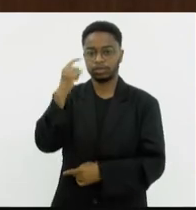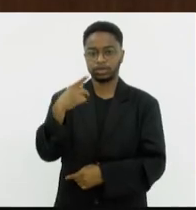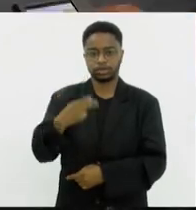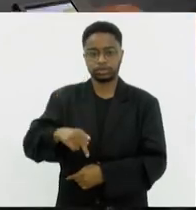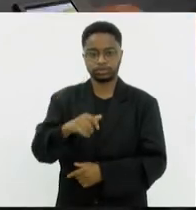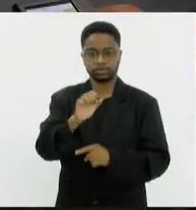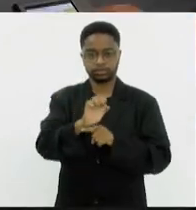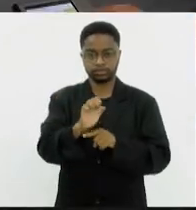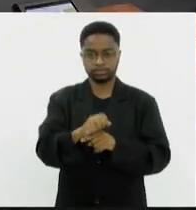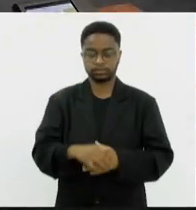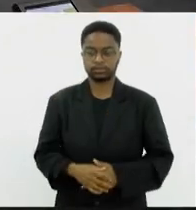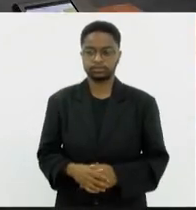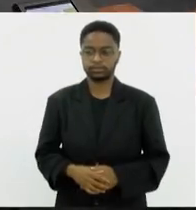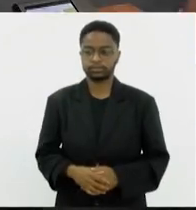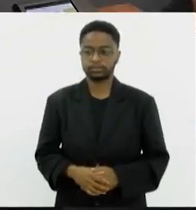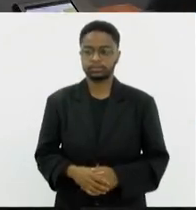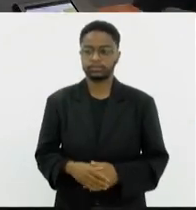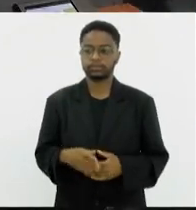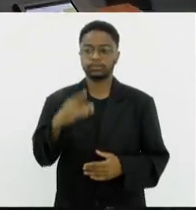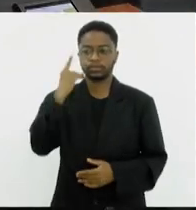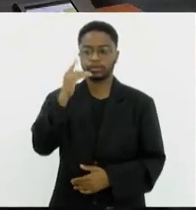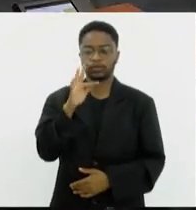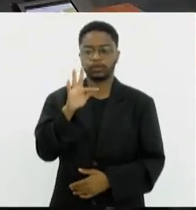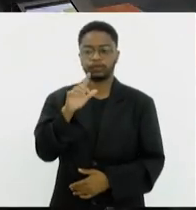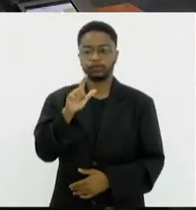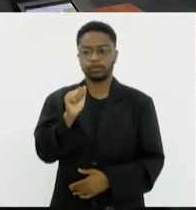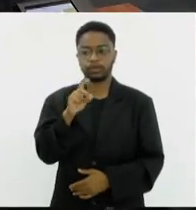Estado. Deputado Flávio Serafini.